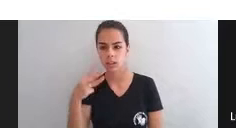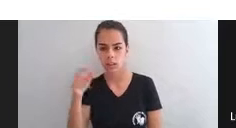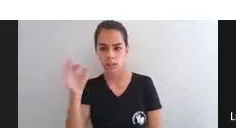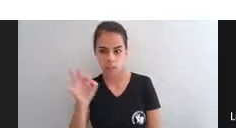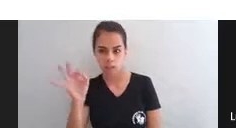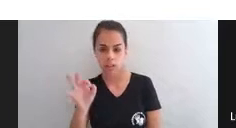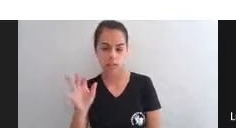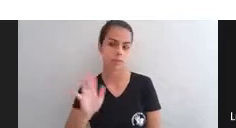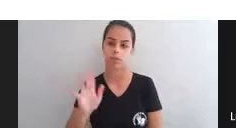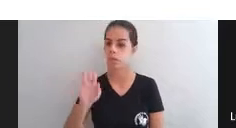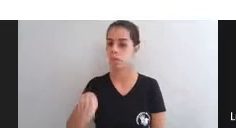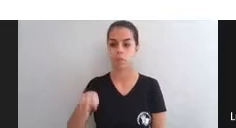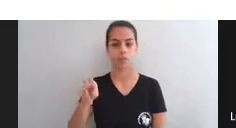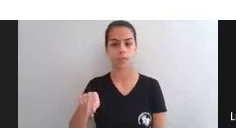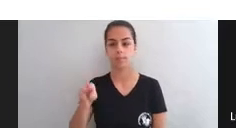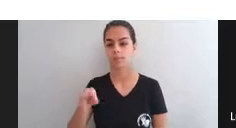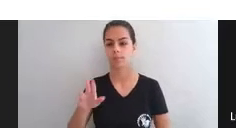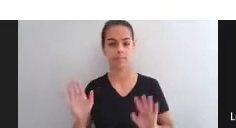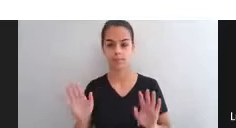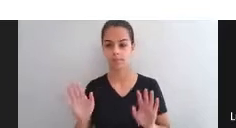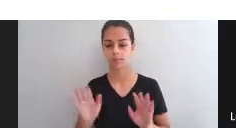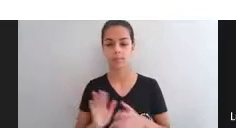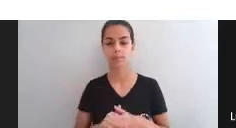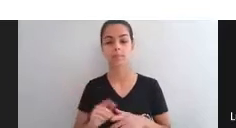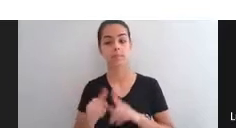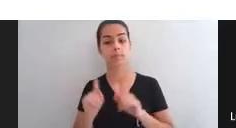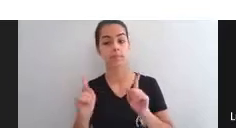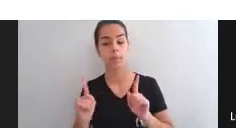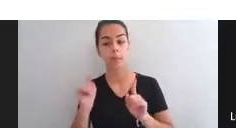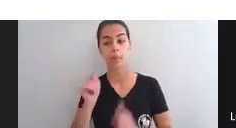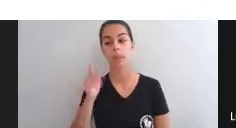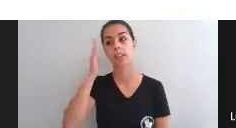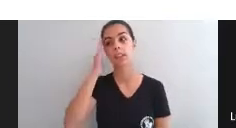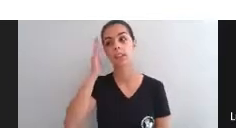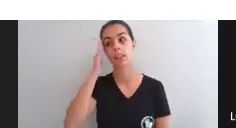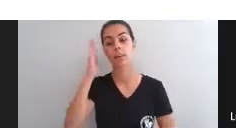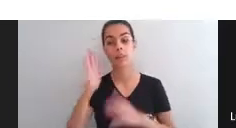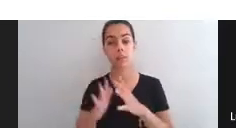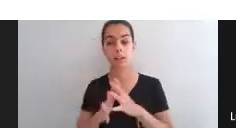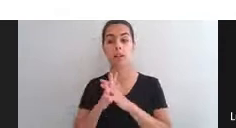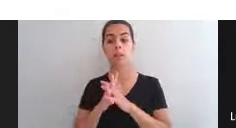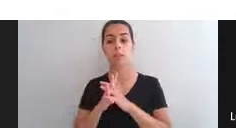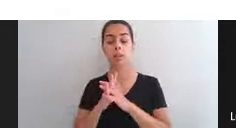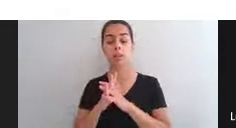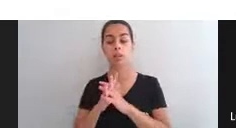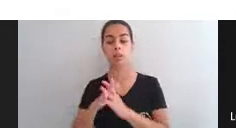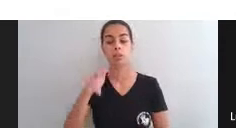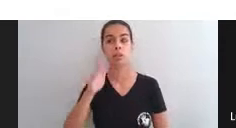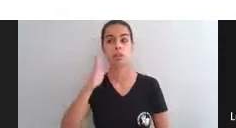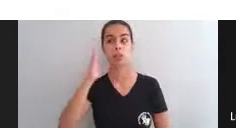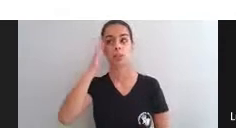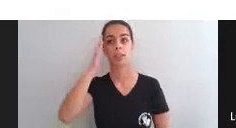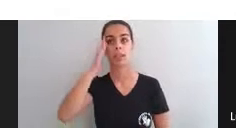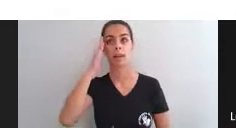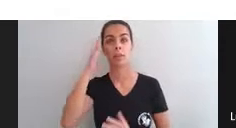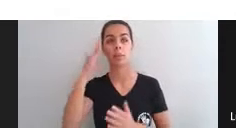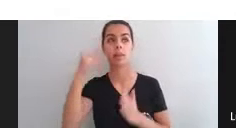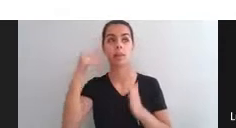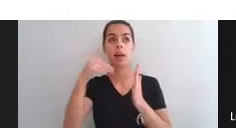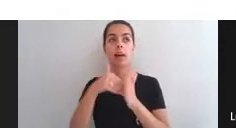Nunca. Só que, se você sabe o limite superior, você já sabe até onde que você pode chegar.